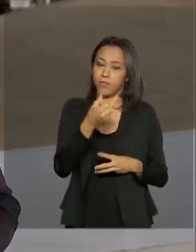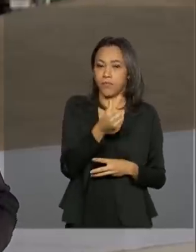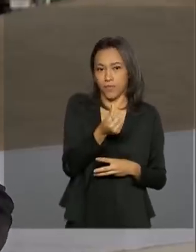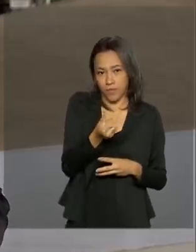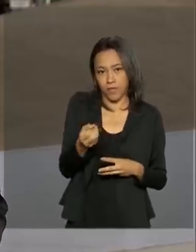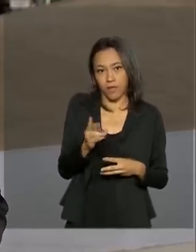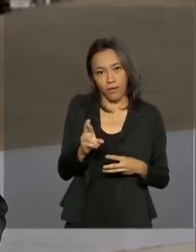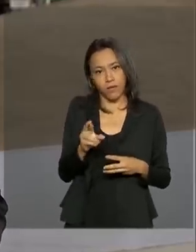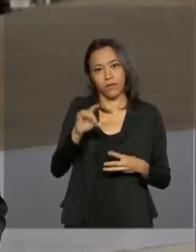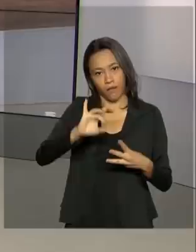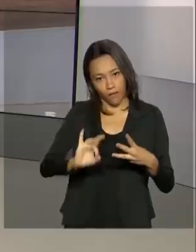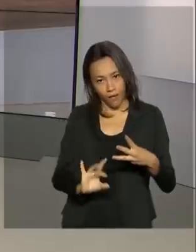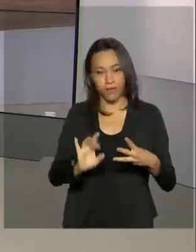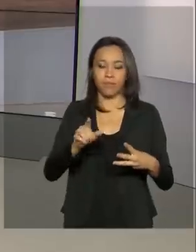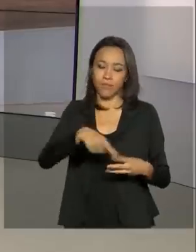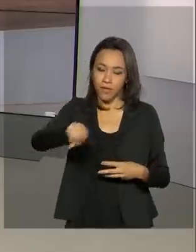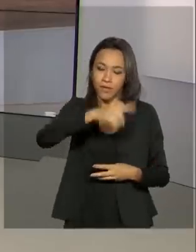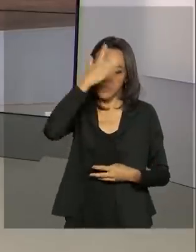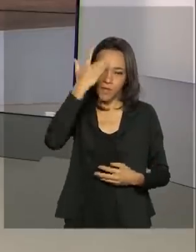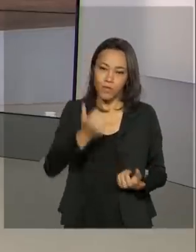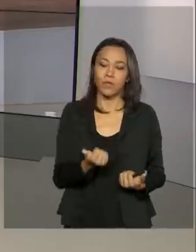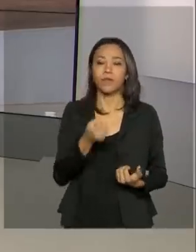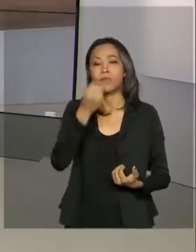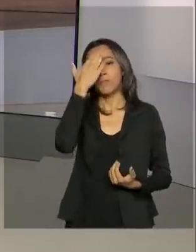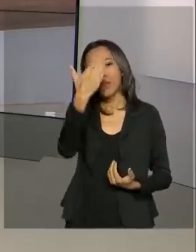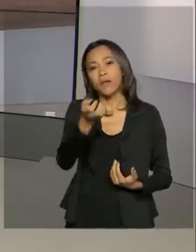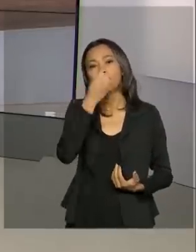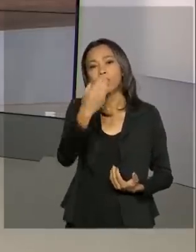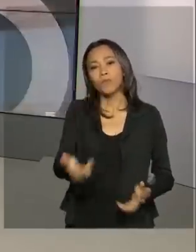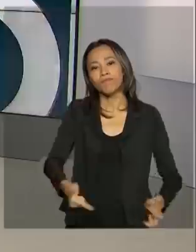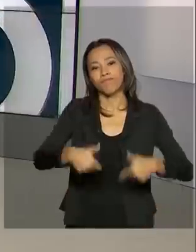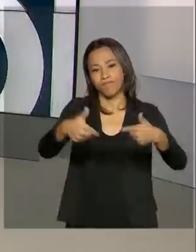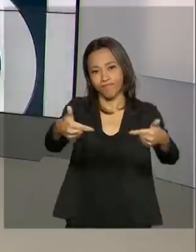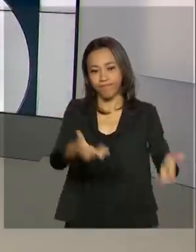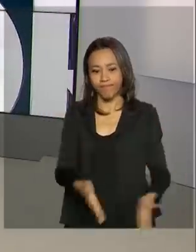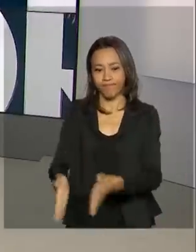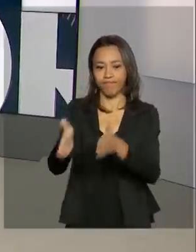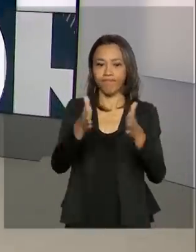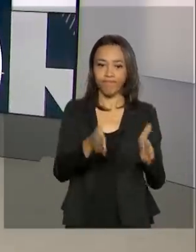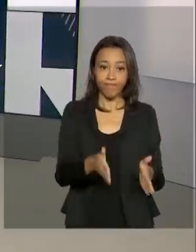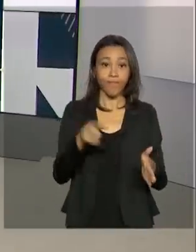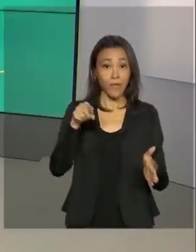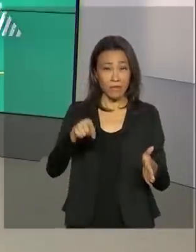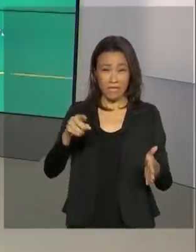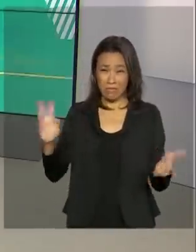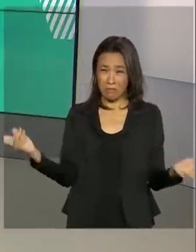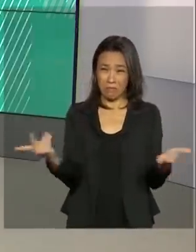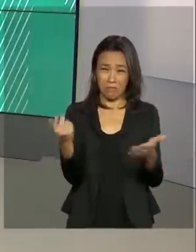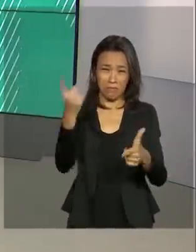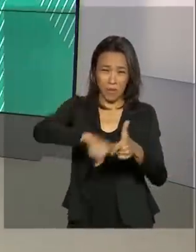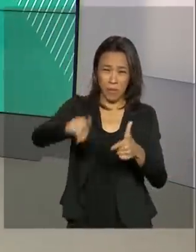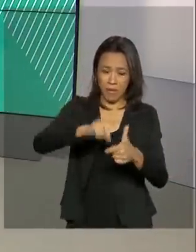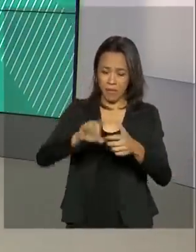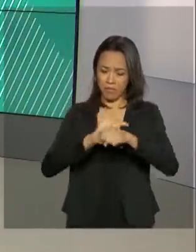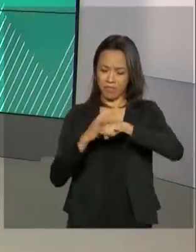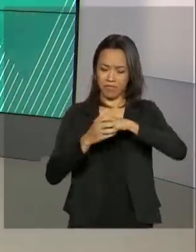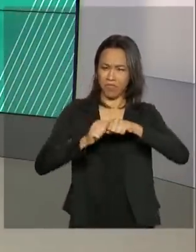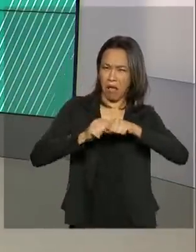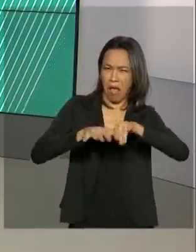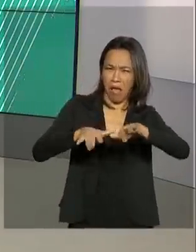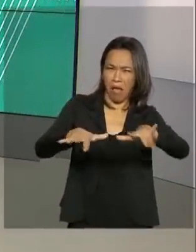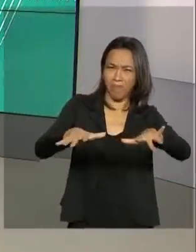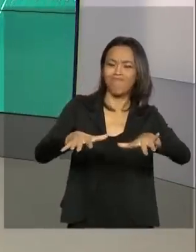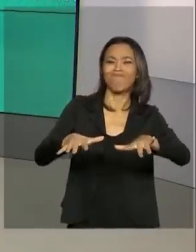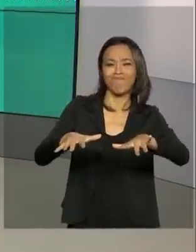essas pessoas. Roberto? Obrigado, Marcinha. Bom trabalho para você. E com essa crise toda do coronavírus, os estoques de sangue